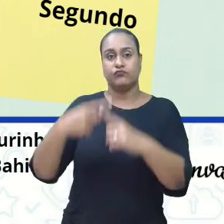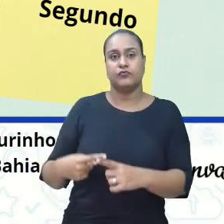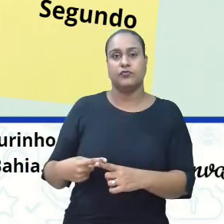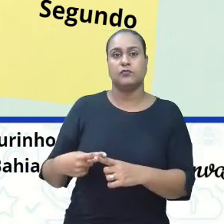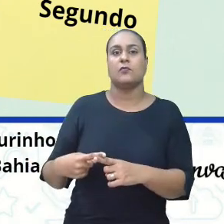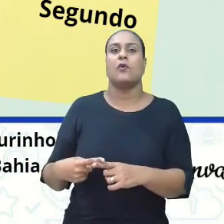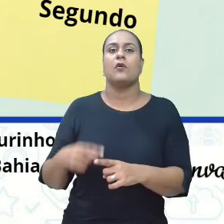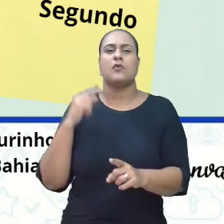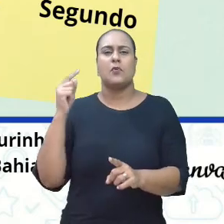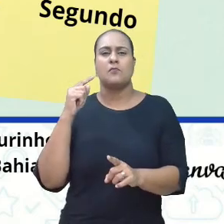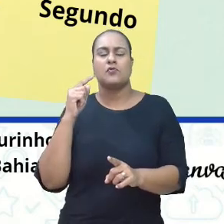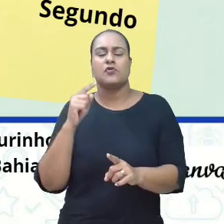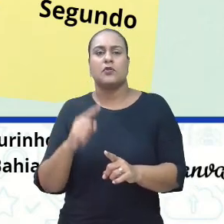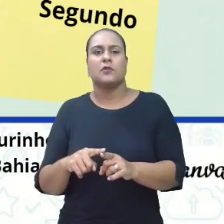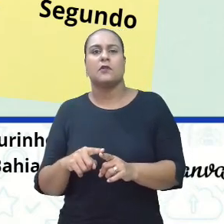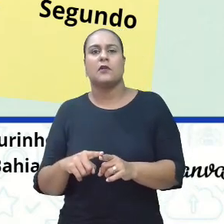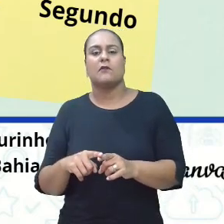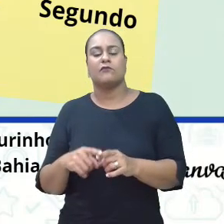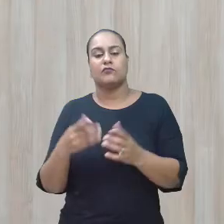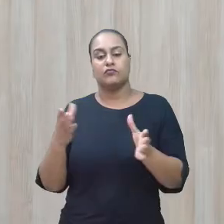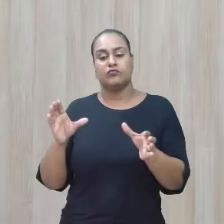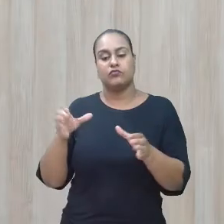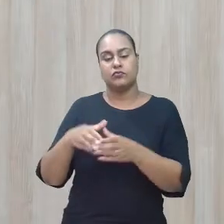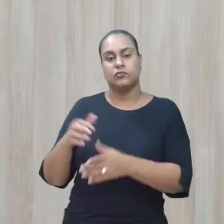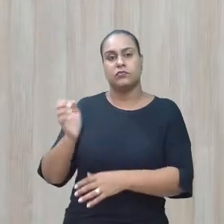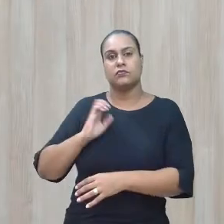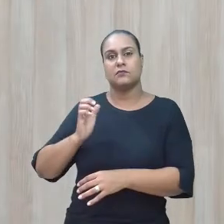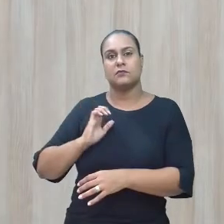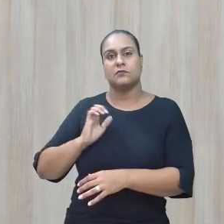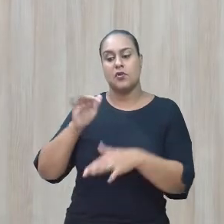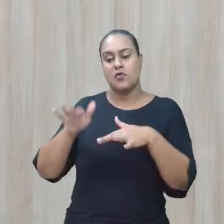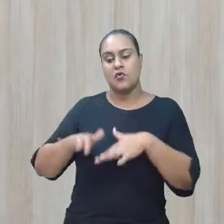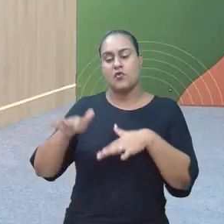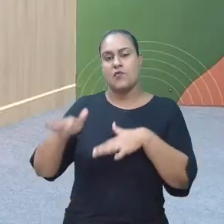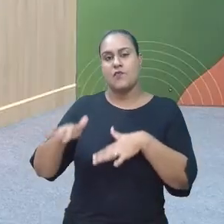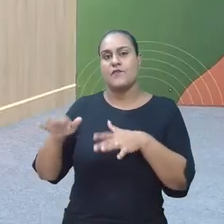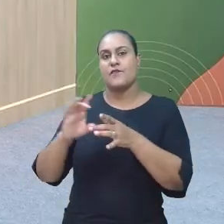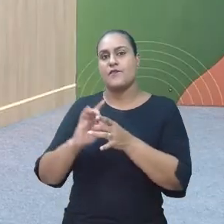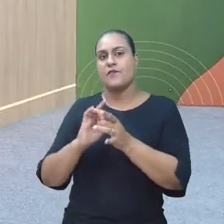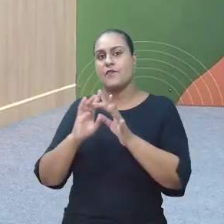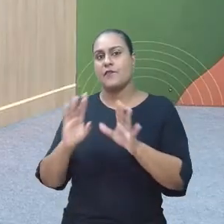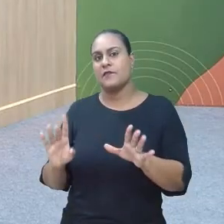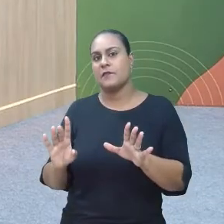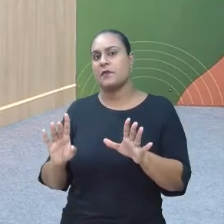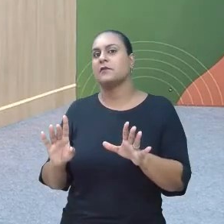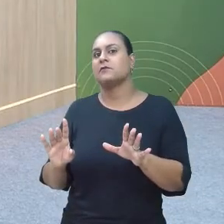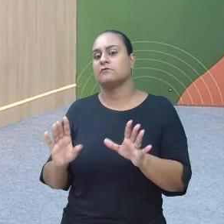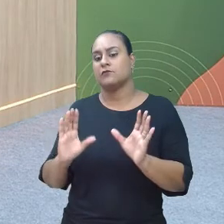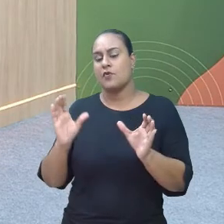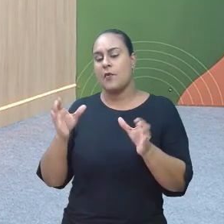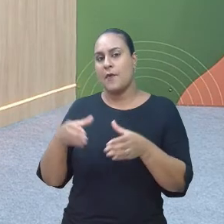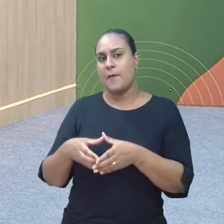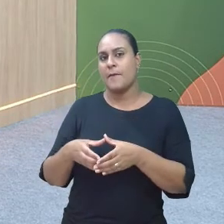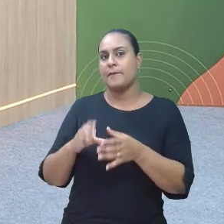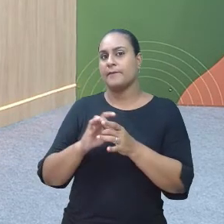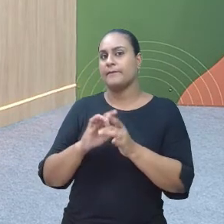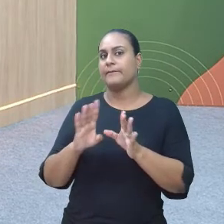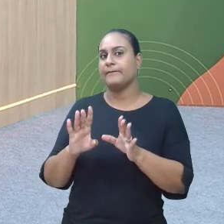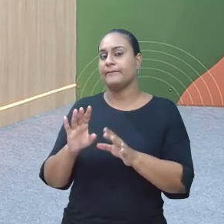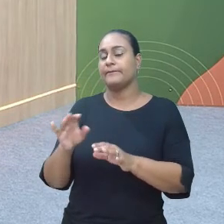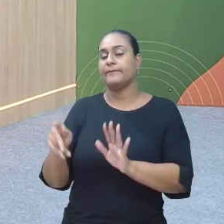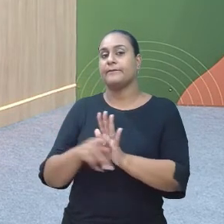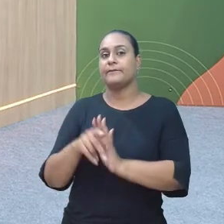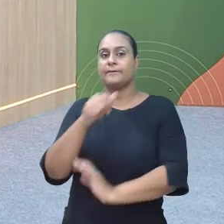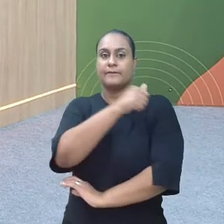elites, né, de levantes no Brasil. O movimento liberal, né, o chamado Partido Liberal, né, no Rio de